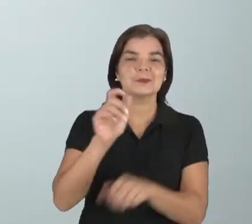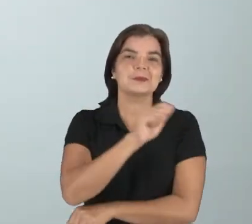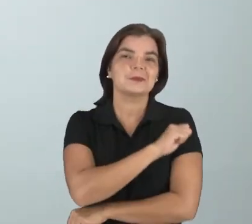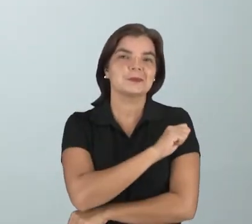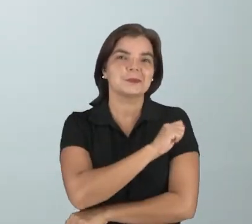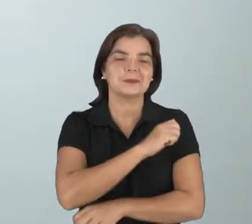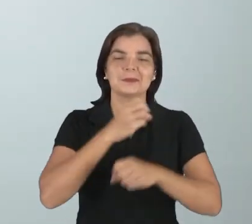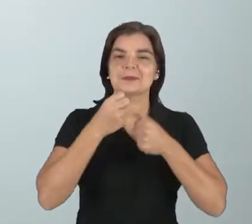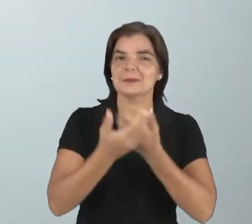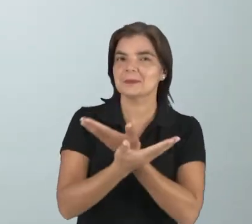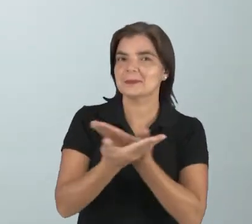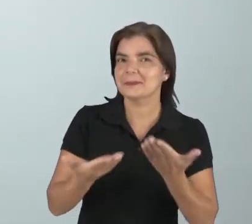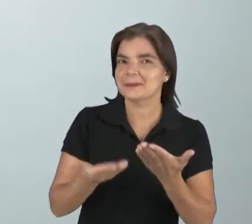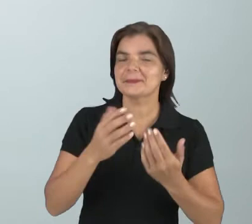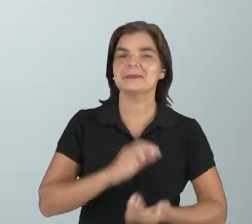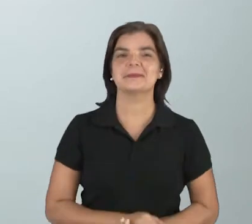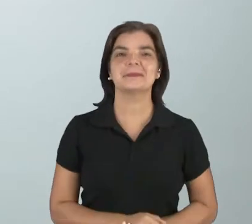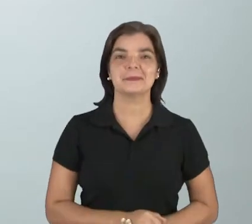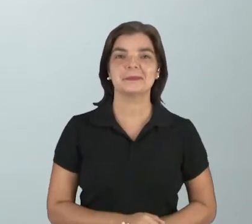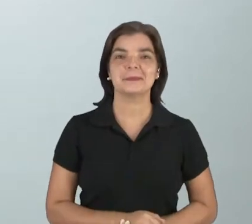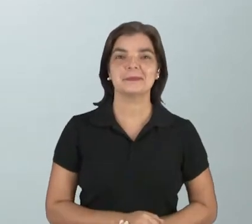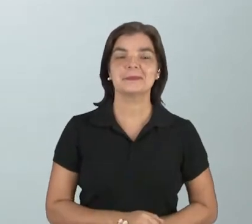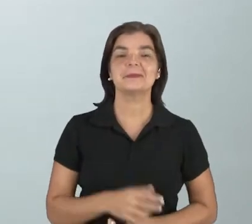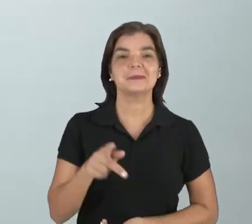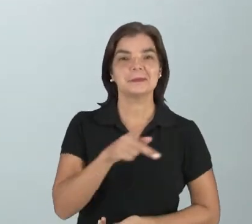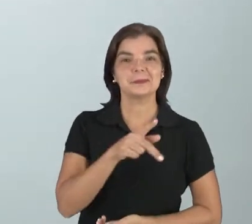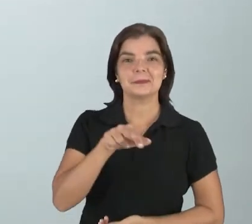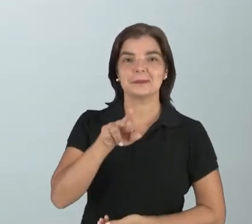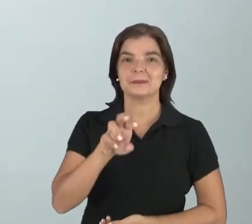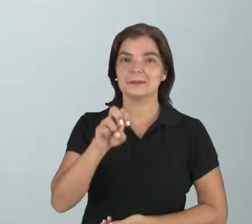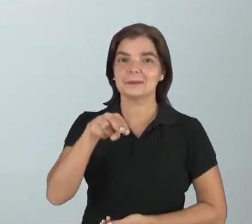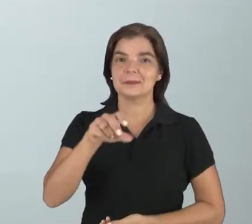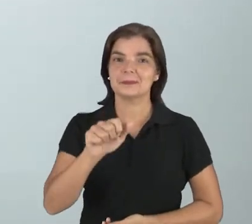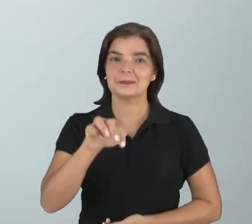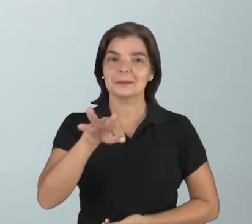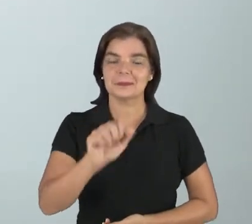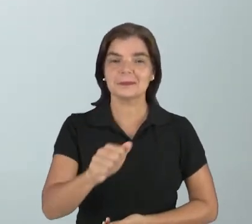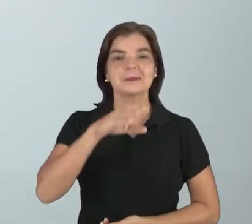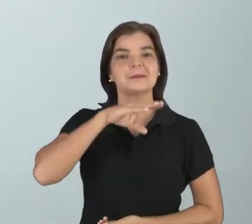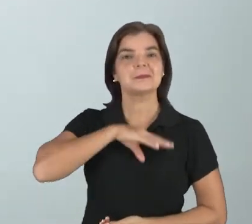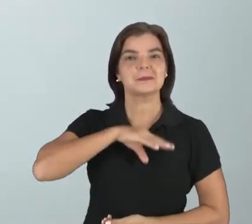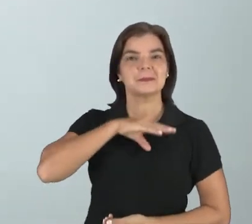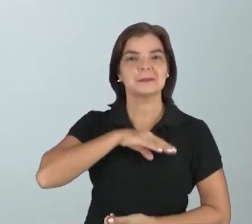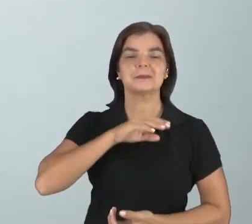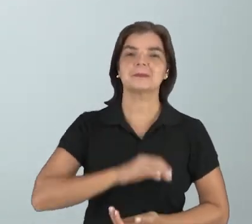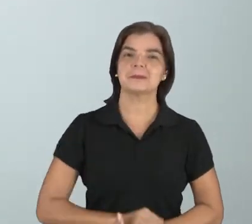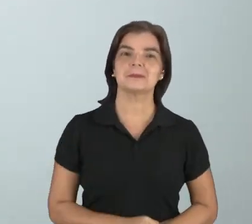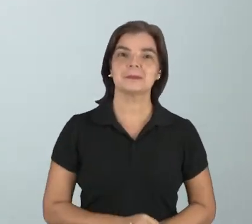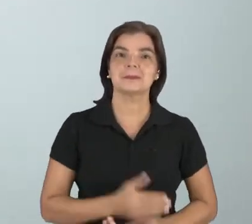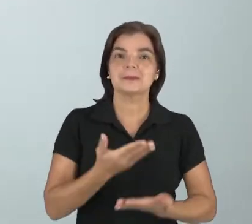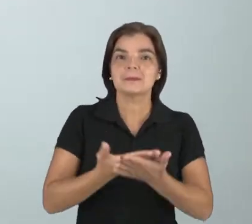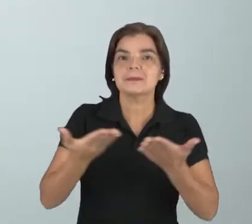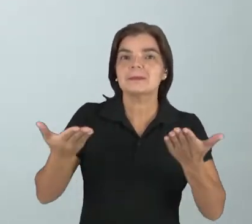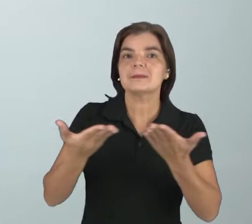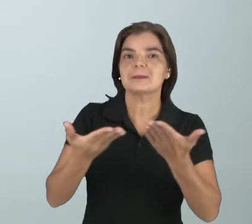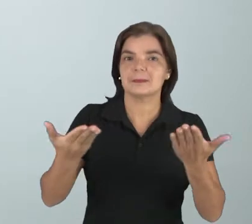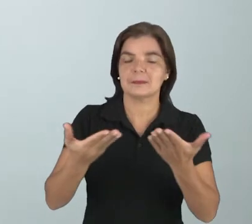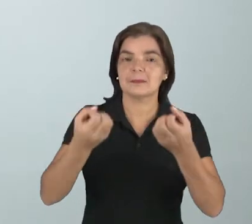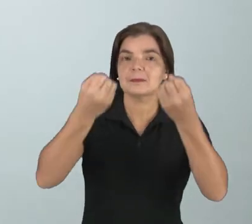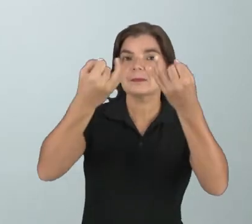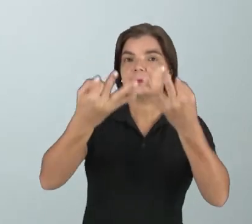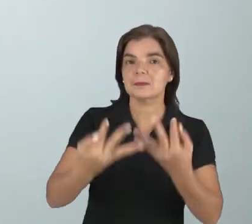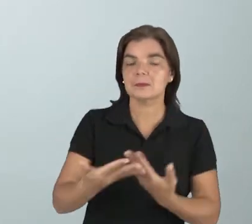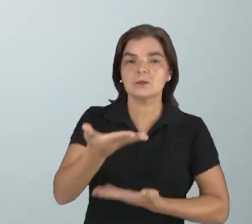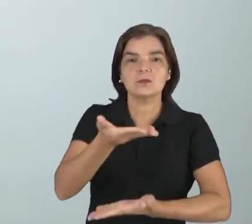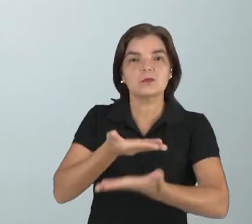alunos, tudo bem com vocês? Mais uma vez, eu, professora Renata, com a língua portuguesa. A aula de hoje ela vai